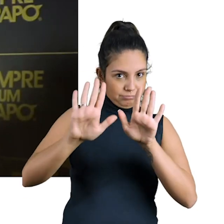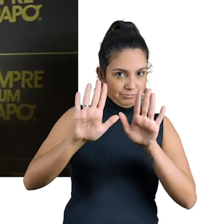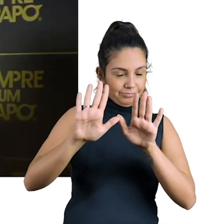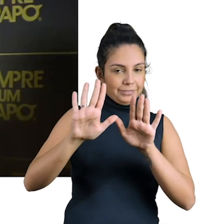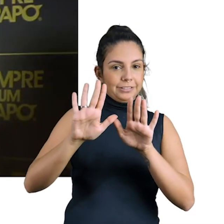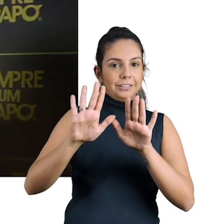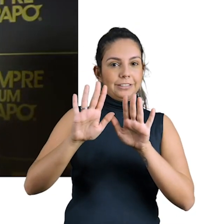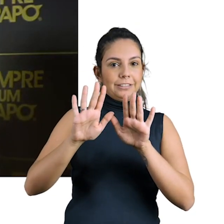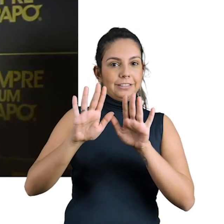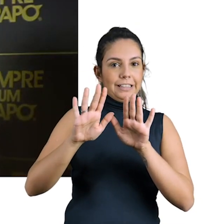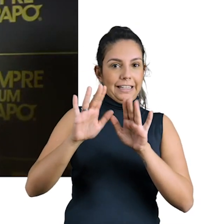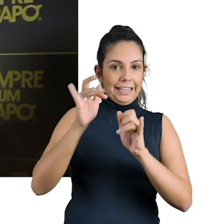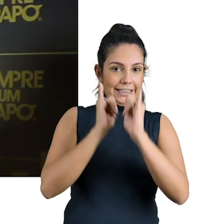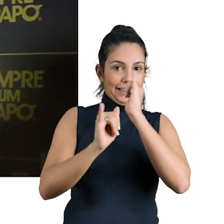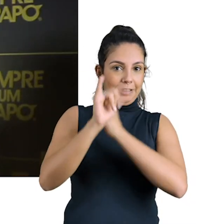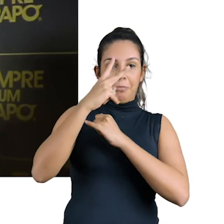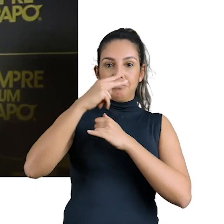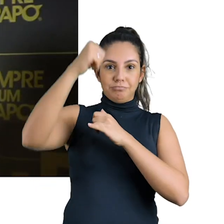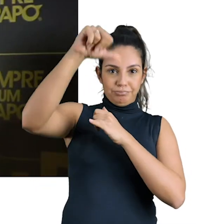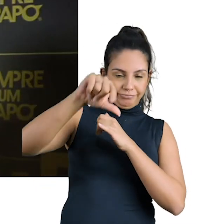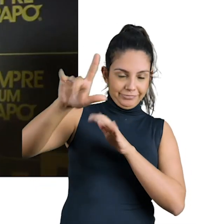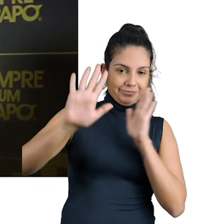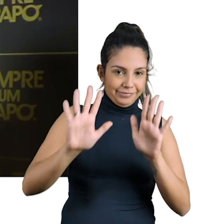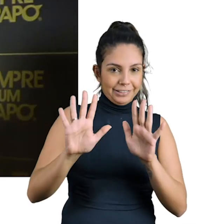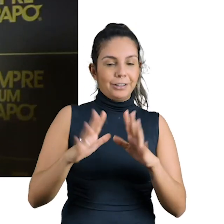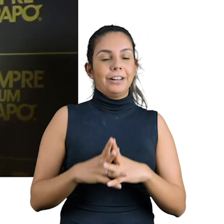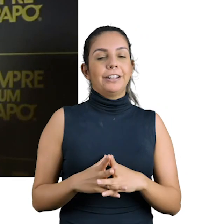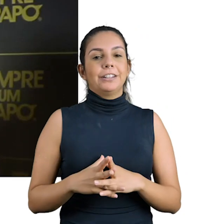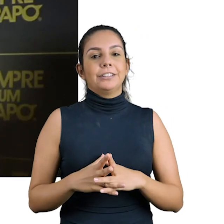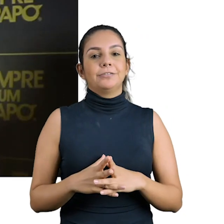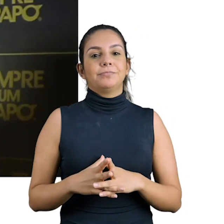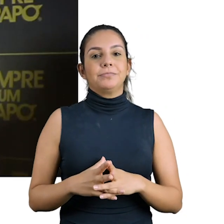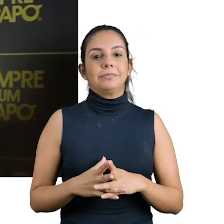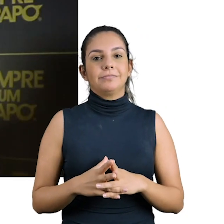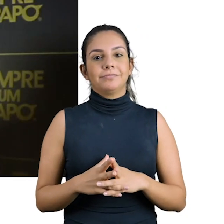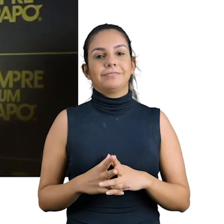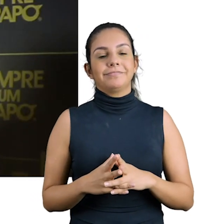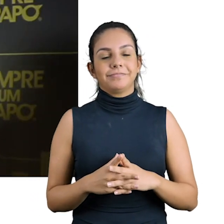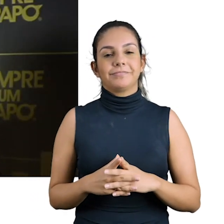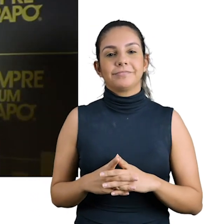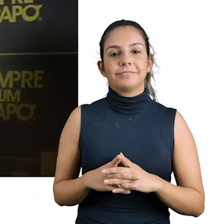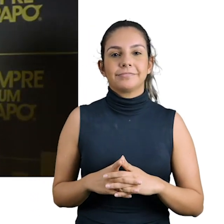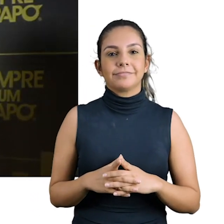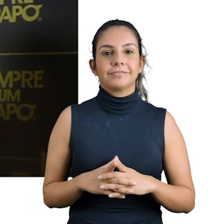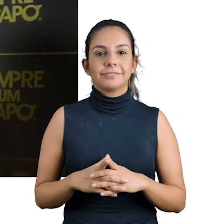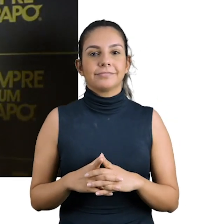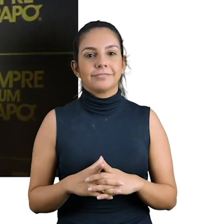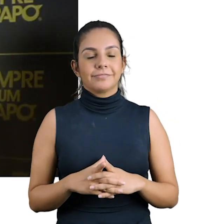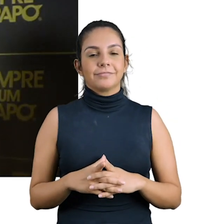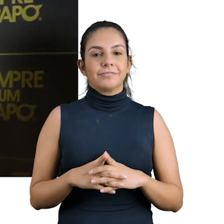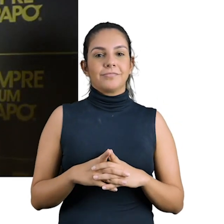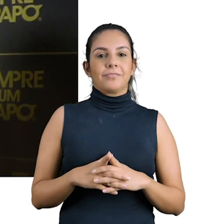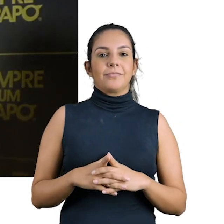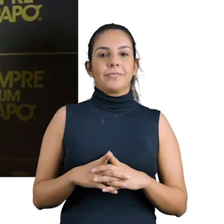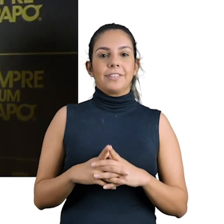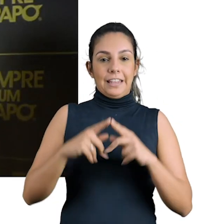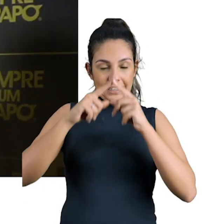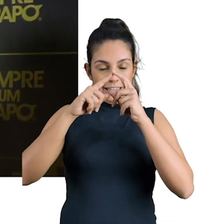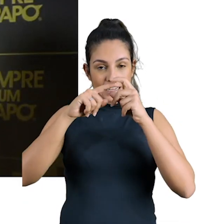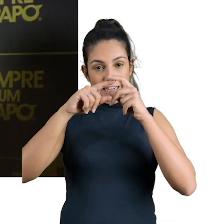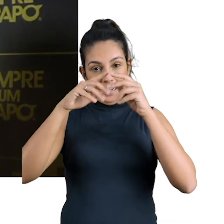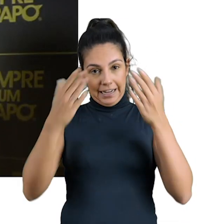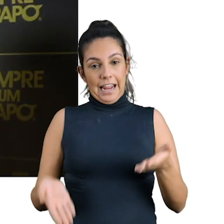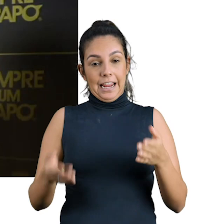vocês, assim que a natureza permitir, que agora caiu mesmo. Agora não foi